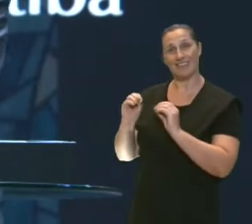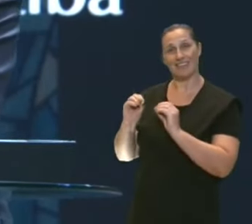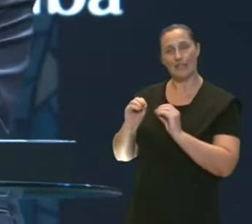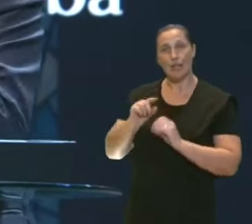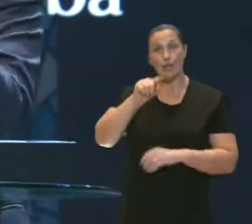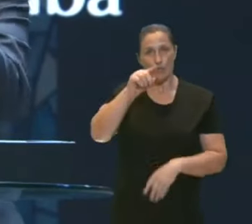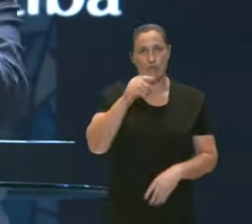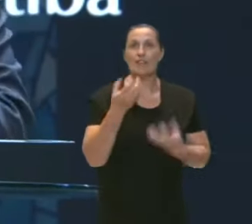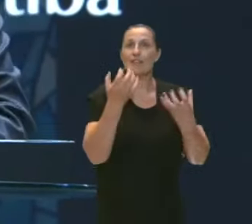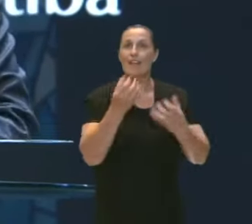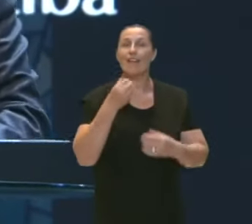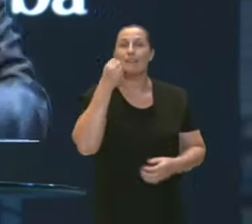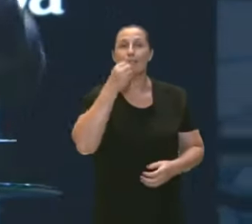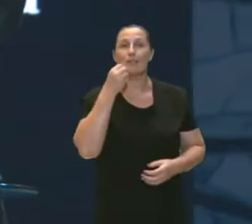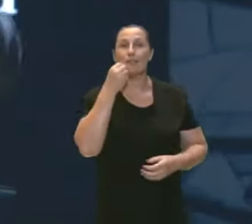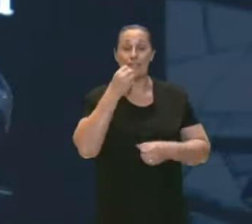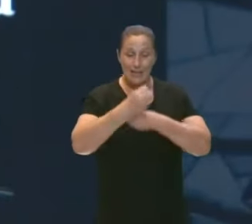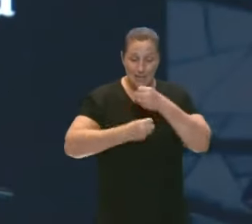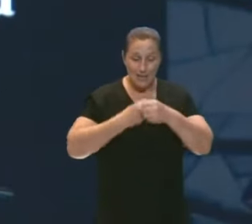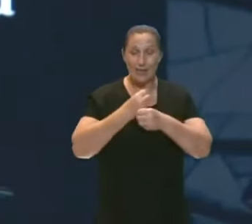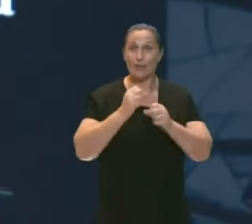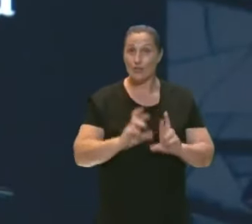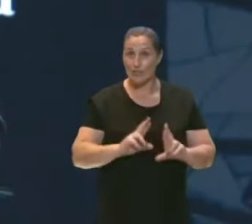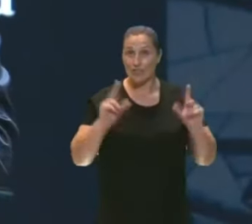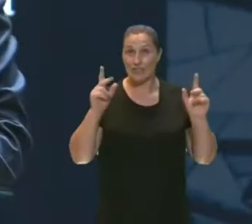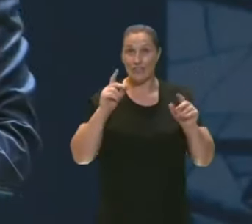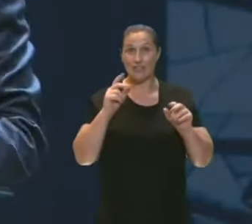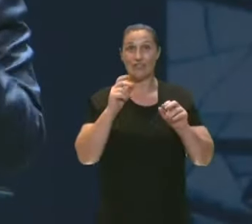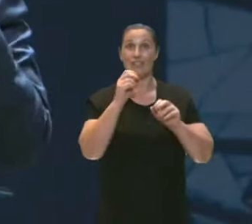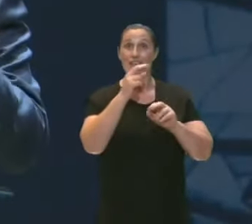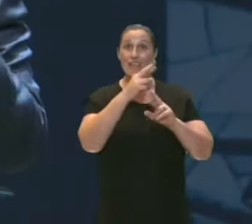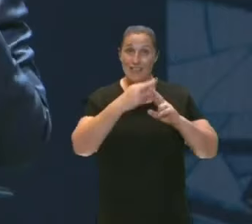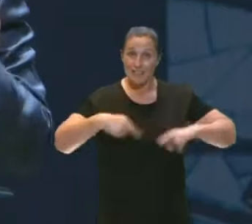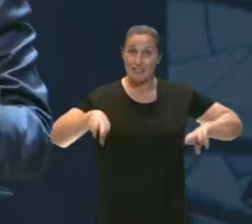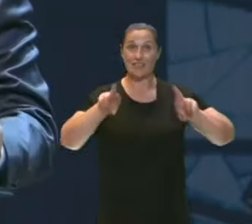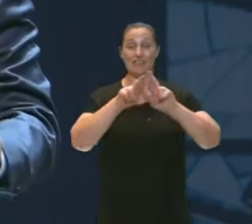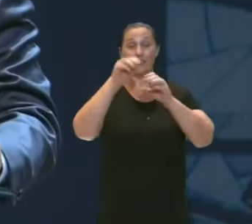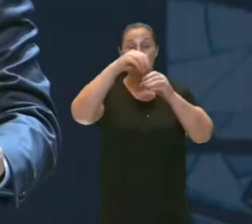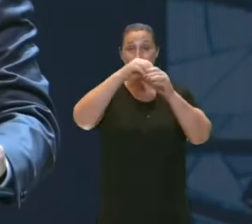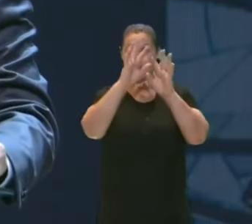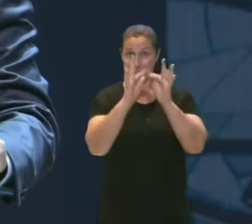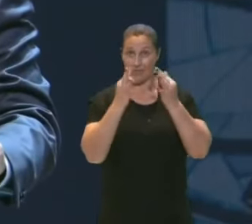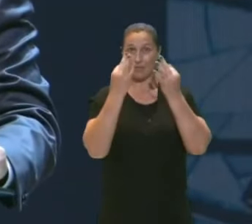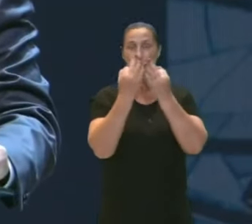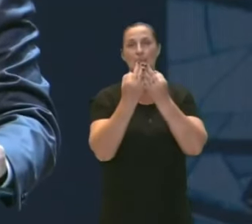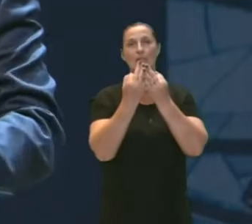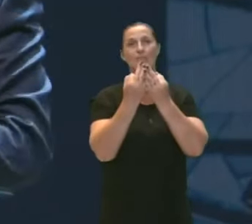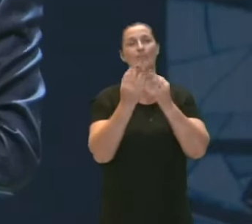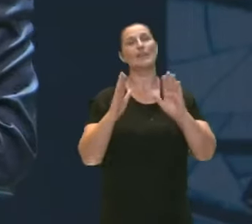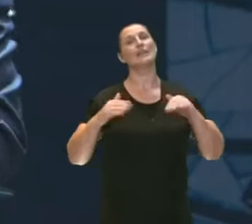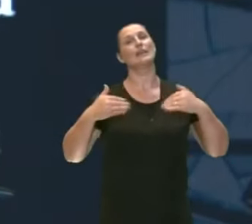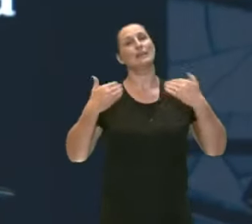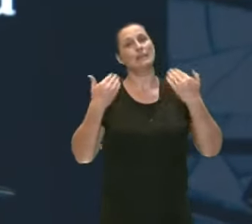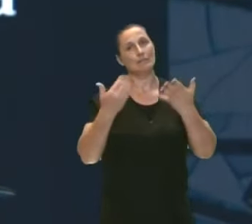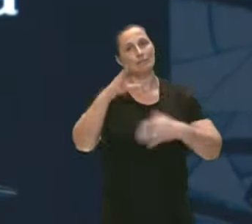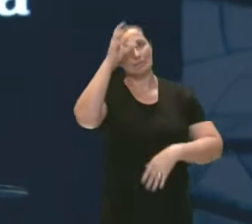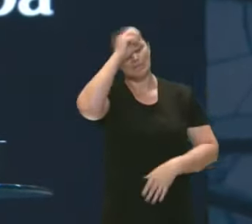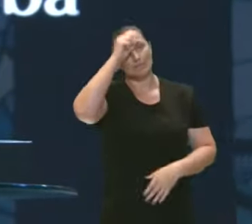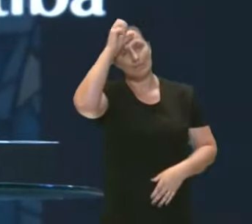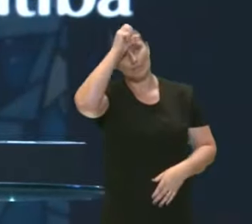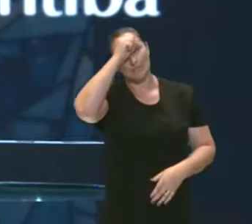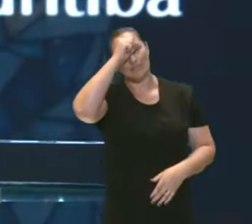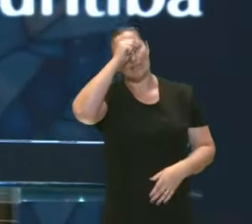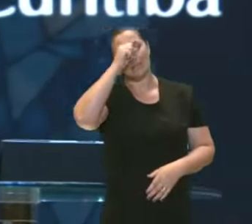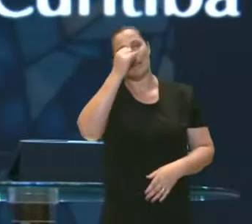diferente, abençoado, de transformação na tua casa? Aprenda a perdoar. E mais,